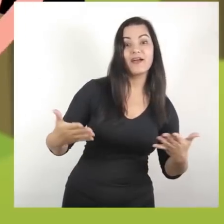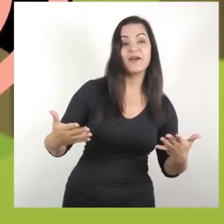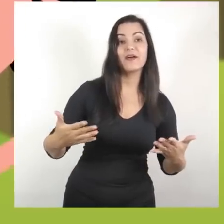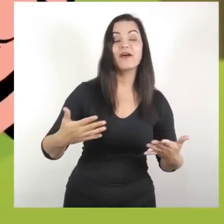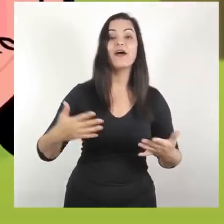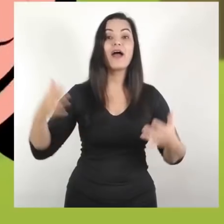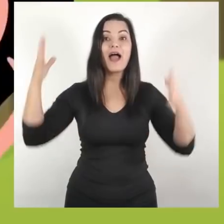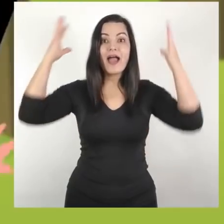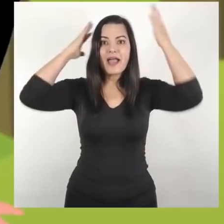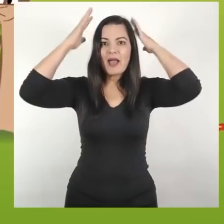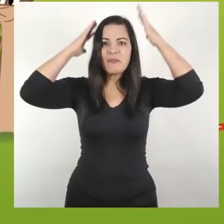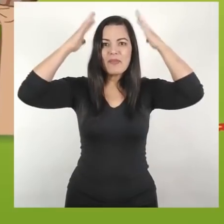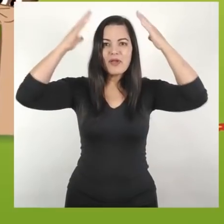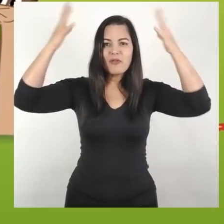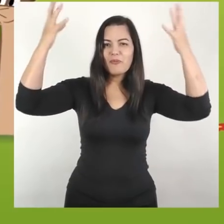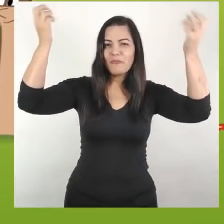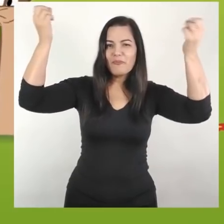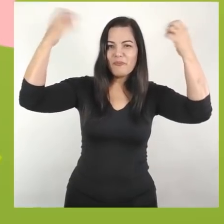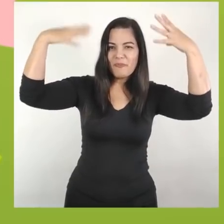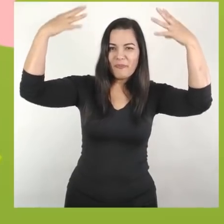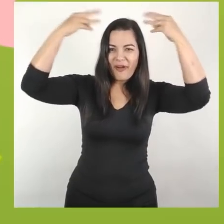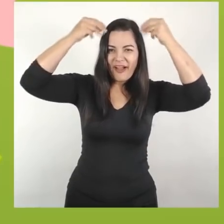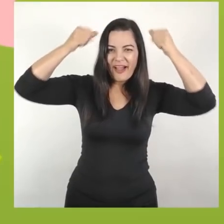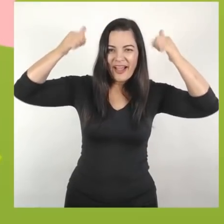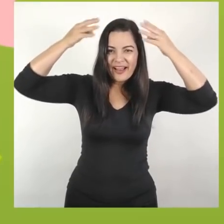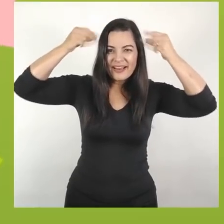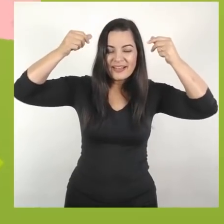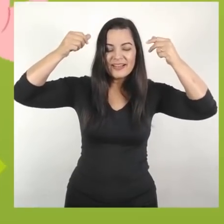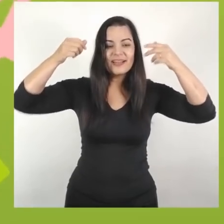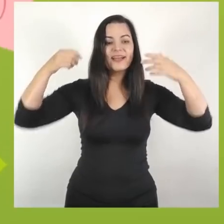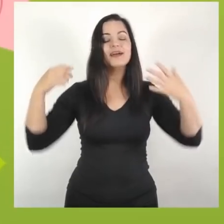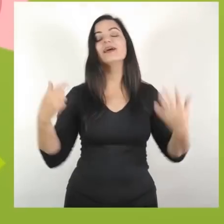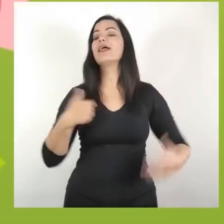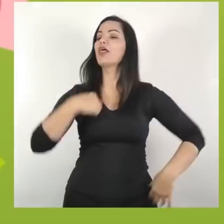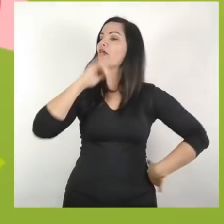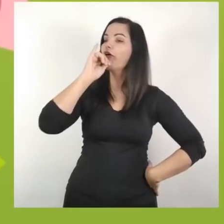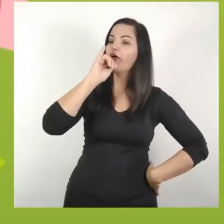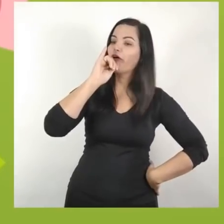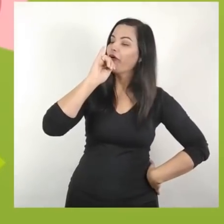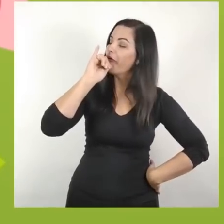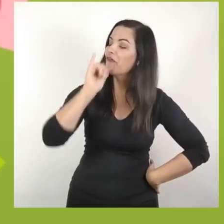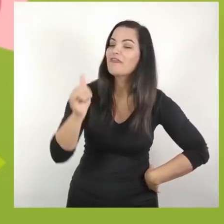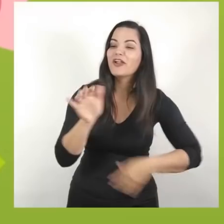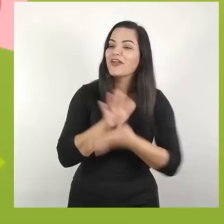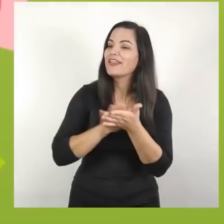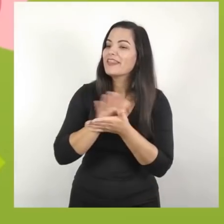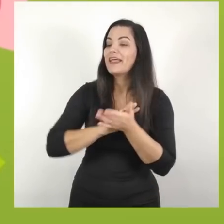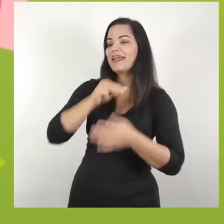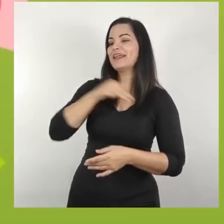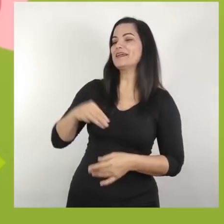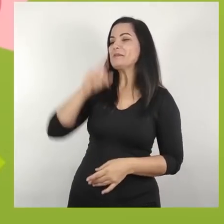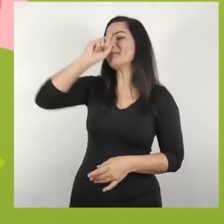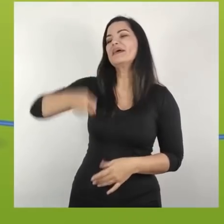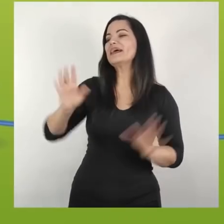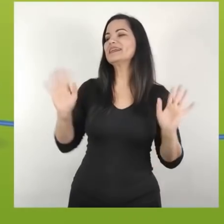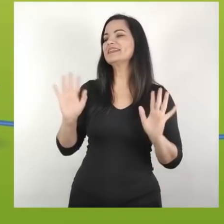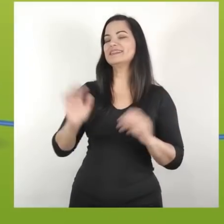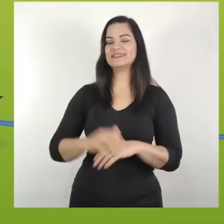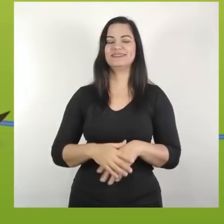Agora molhar o cabelo. Eu não falei o mestre mandou, Júpiter.